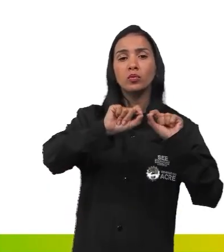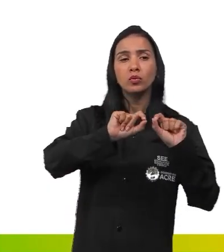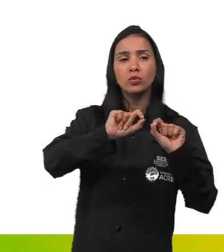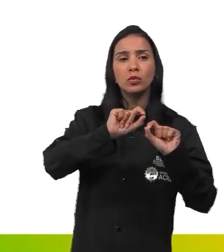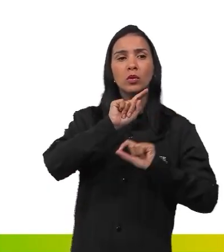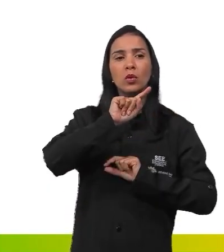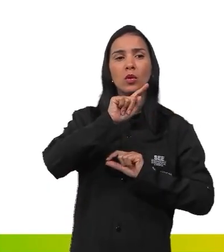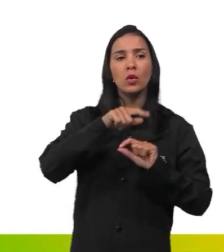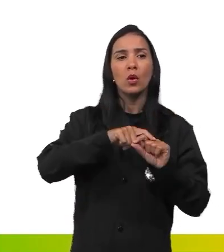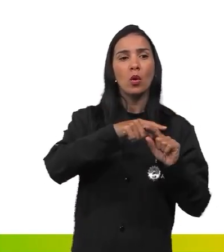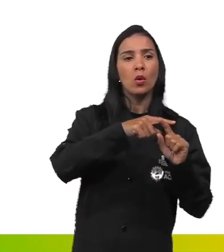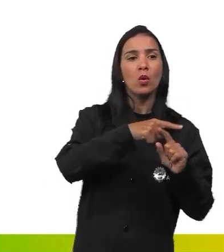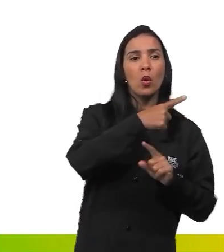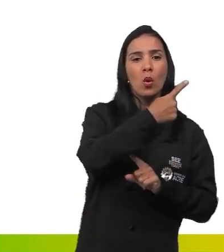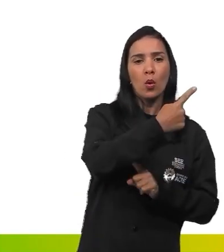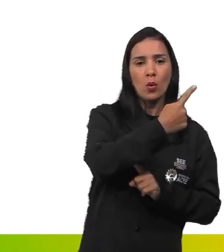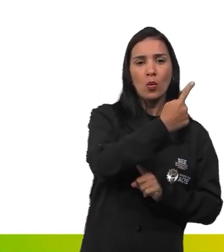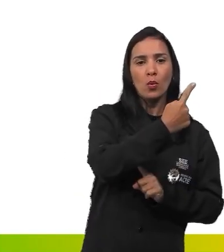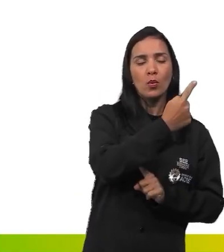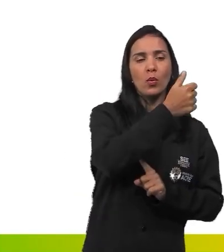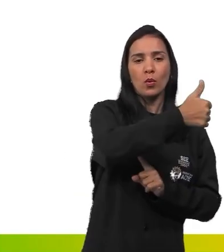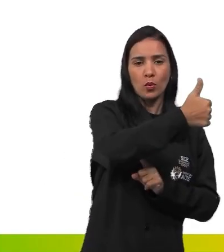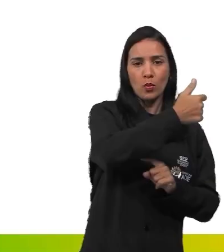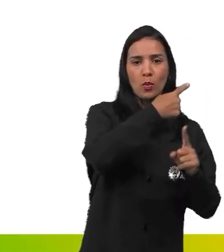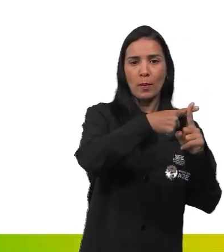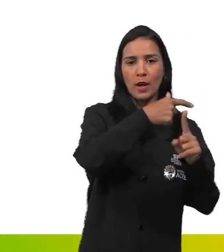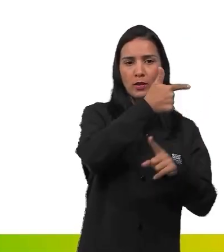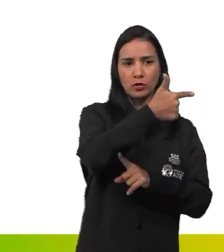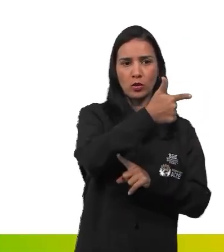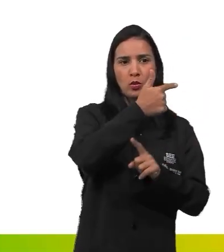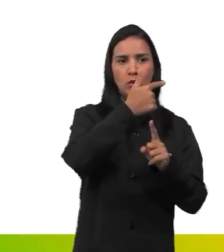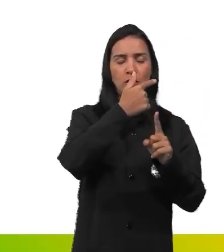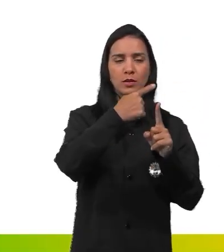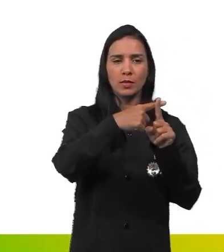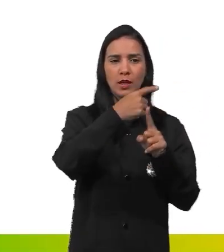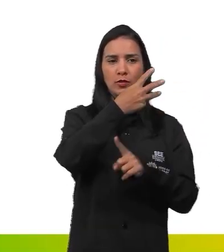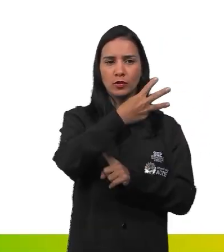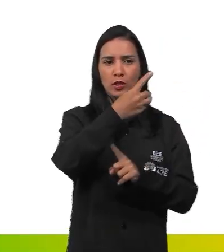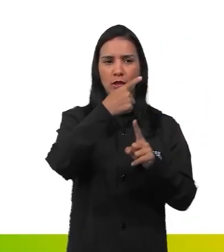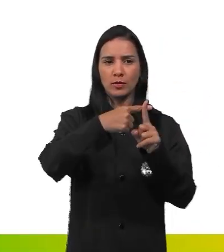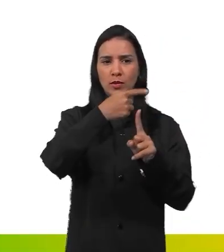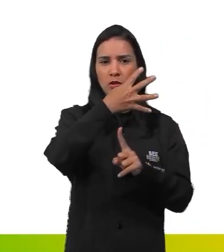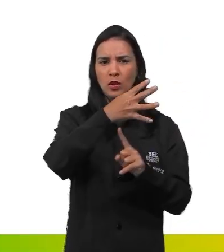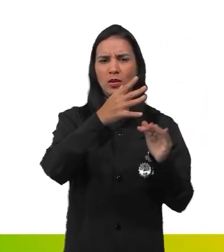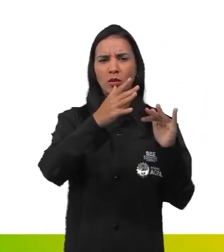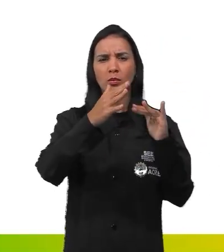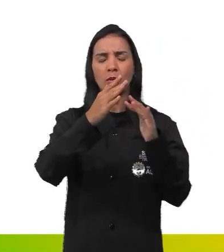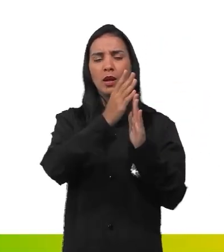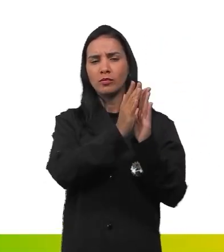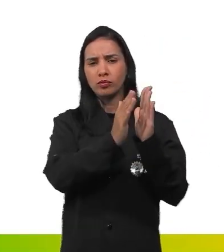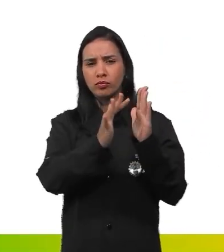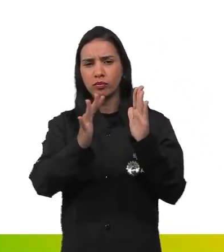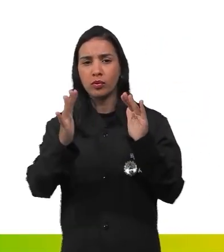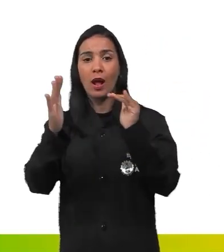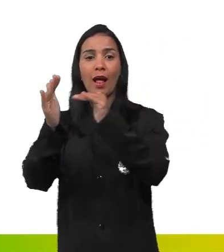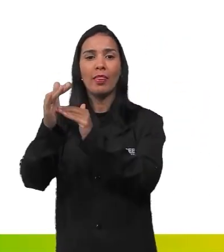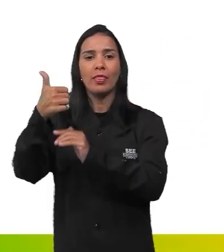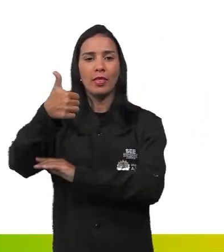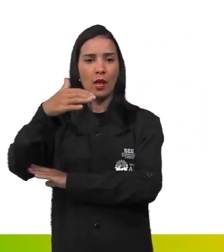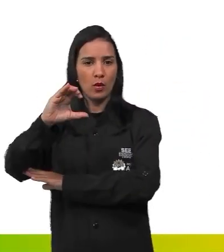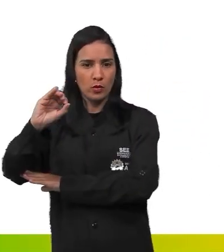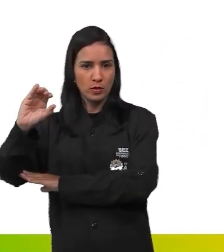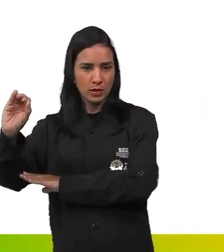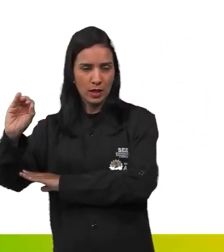mais 3 e assim por diante, até o 100. E agora ele somou de novo, só